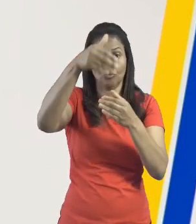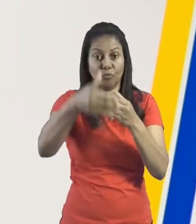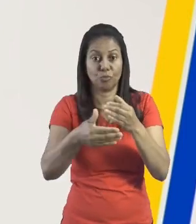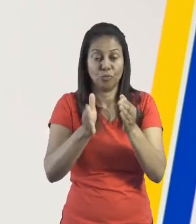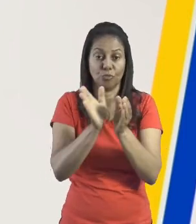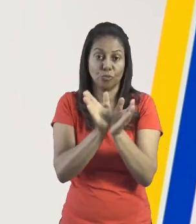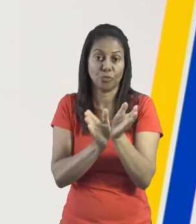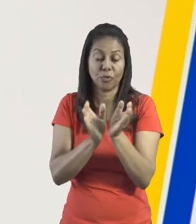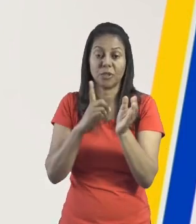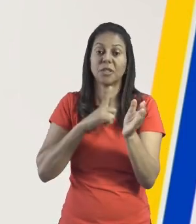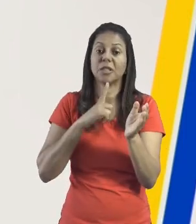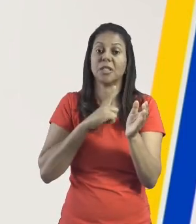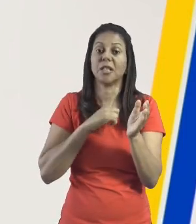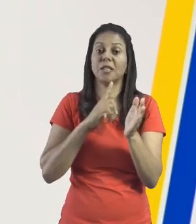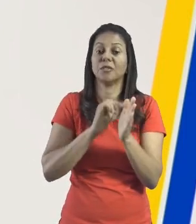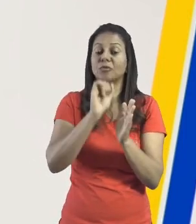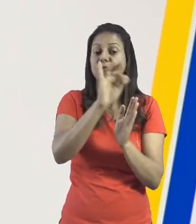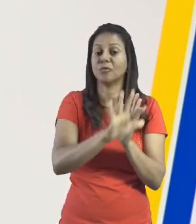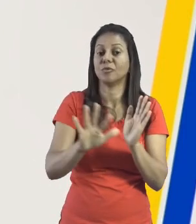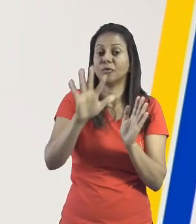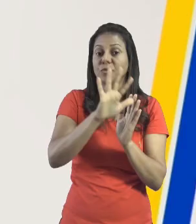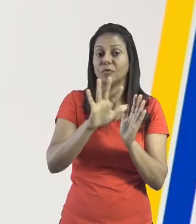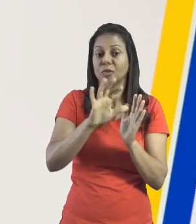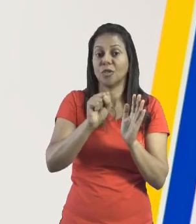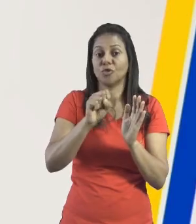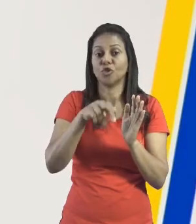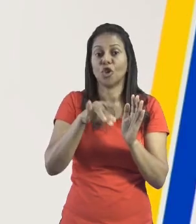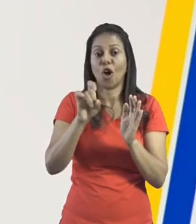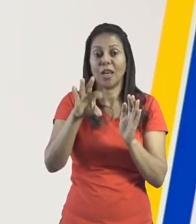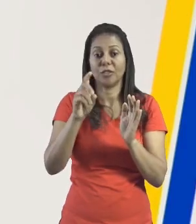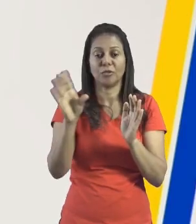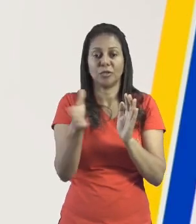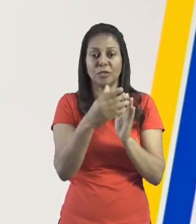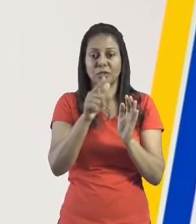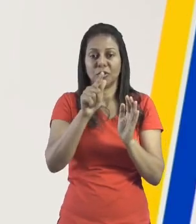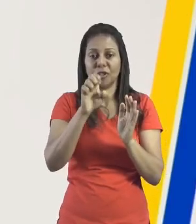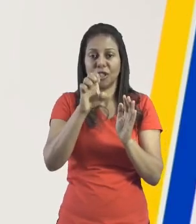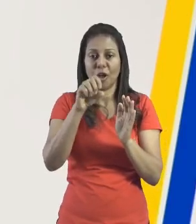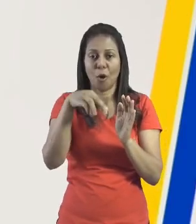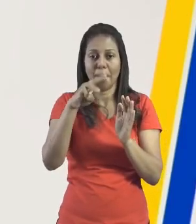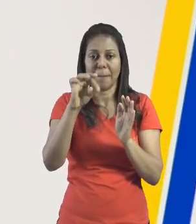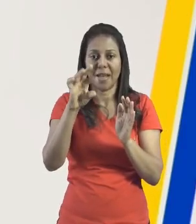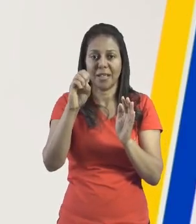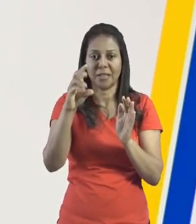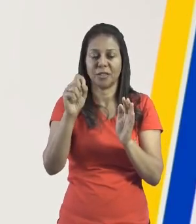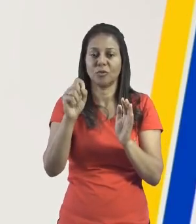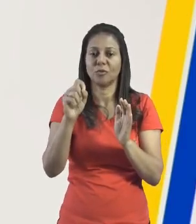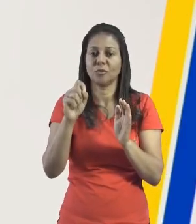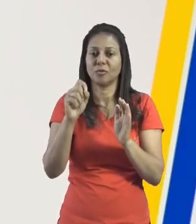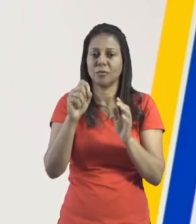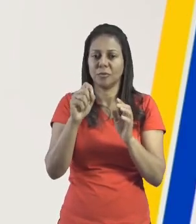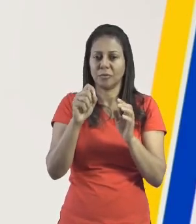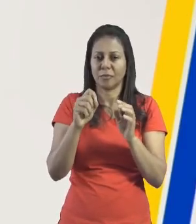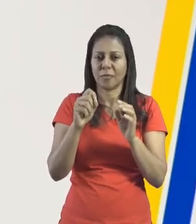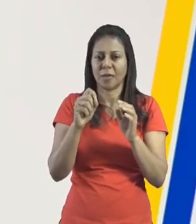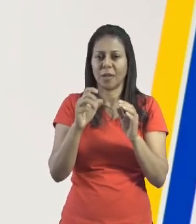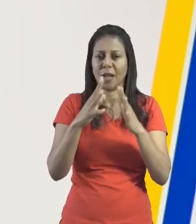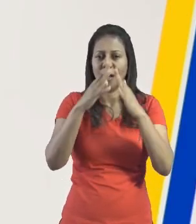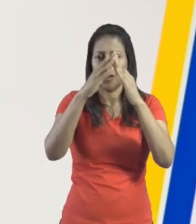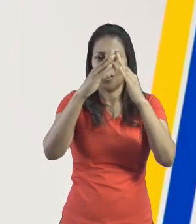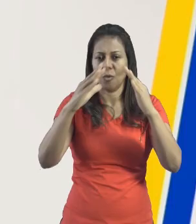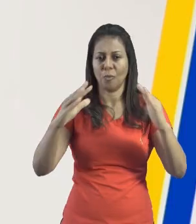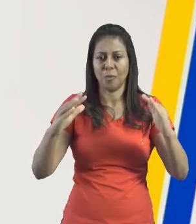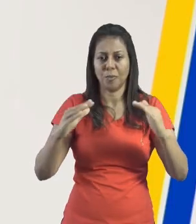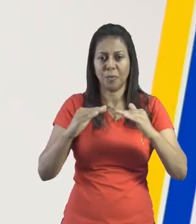Essas figuras recebem o nome aqui de sólidos geométricos e são conhecidas como prisma, que aí tem uns exemplos de prisma,